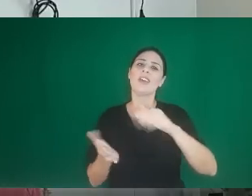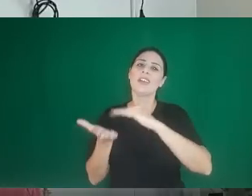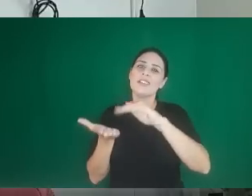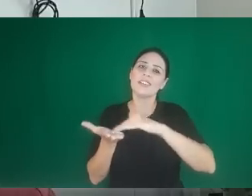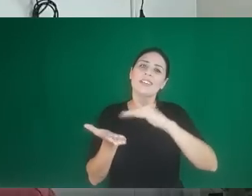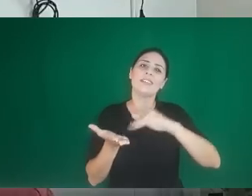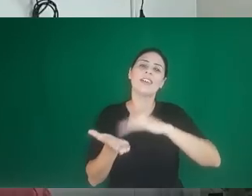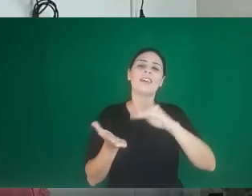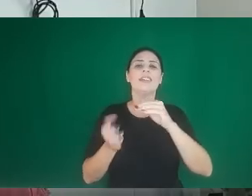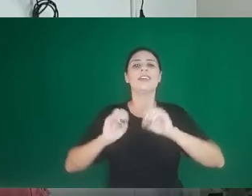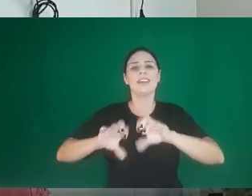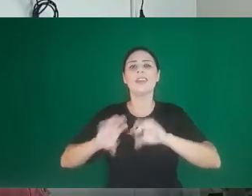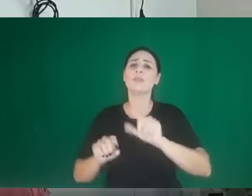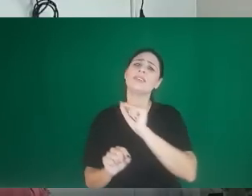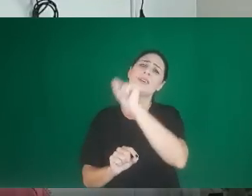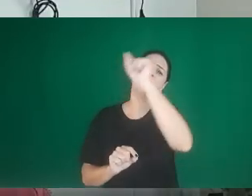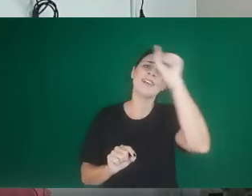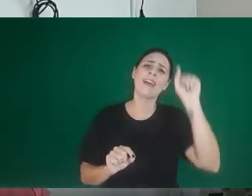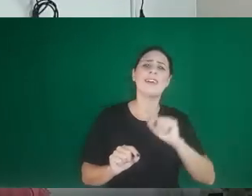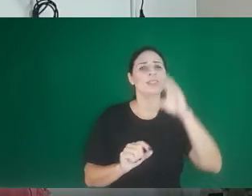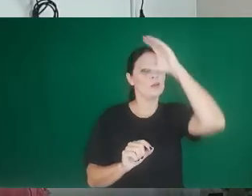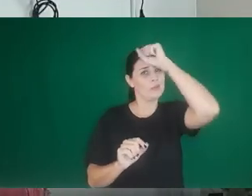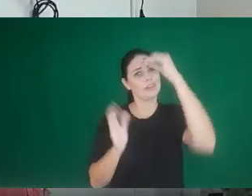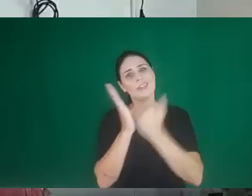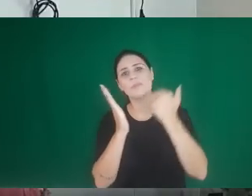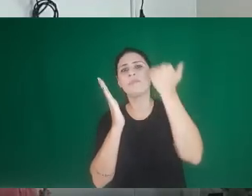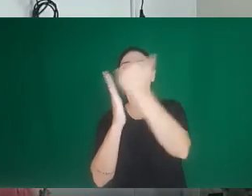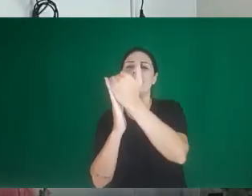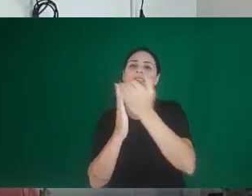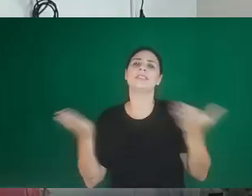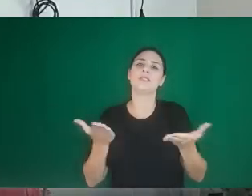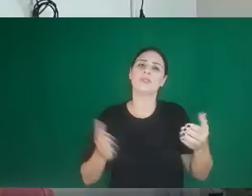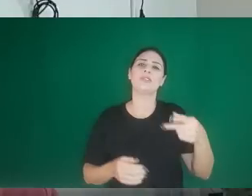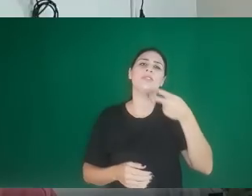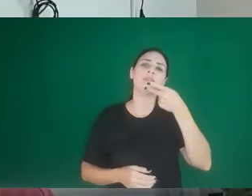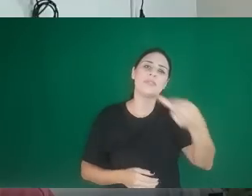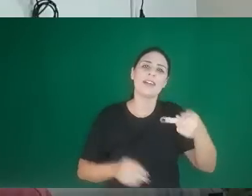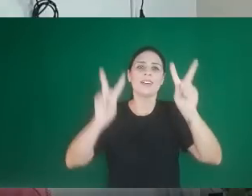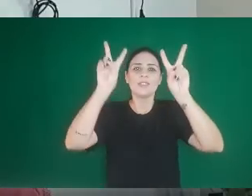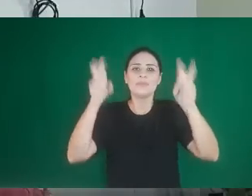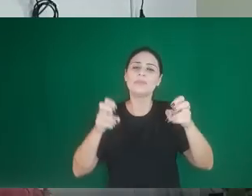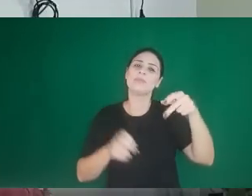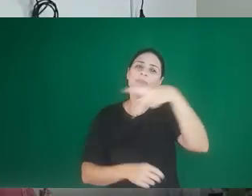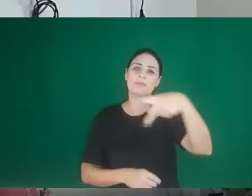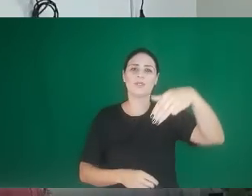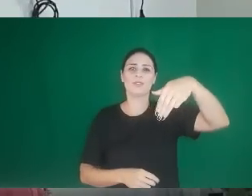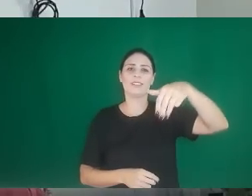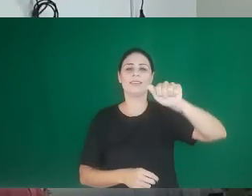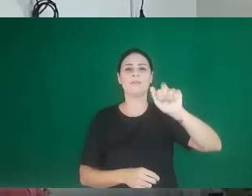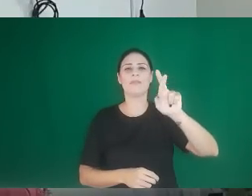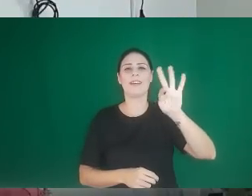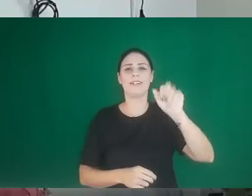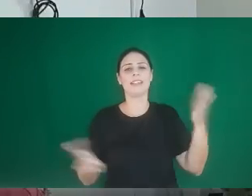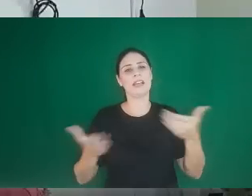secretaria de educação, a cada rede municipal de ensino, a gente aprende mais, né? Sim. Então, falar da professora Marta é uma grata satisfação para mim,